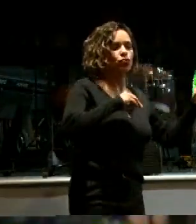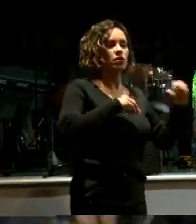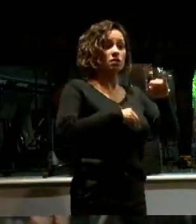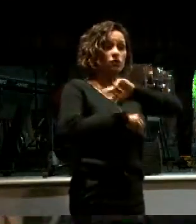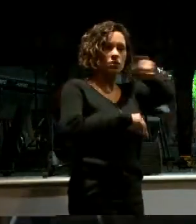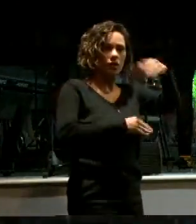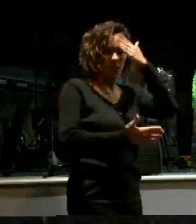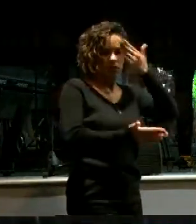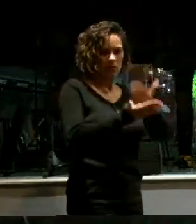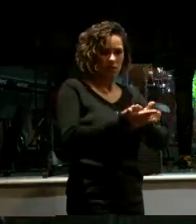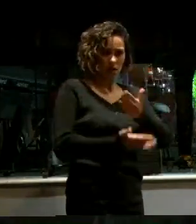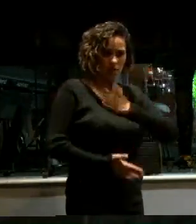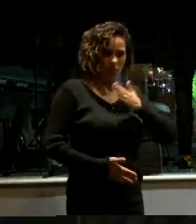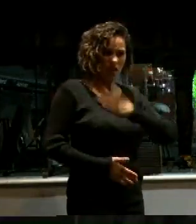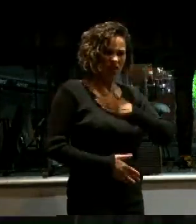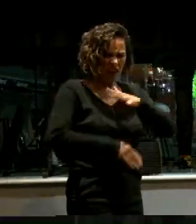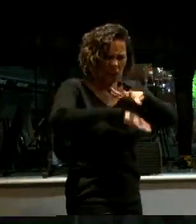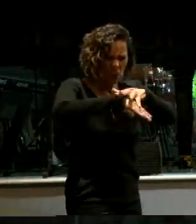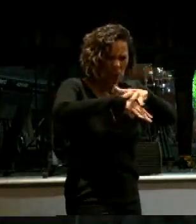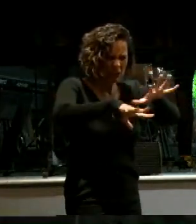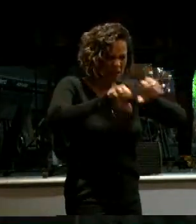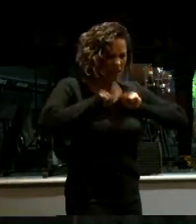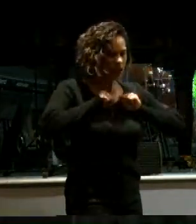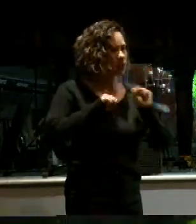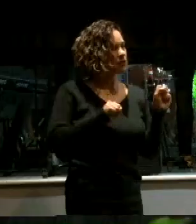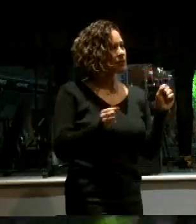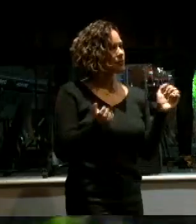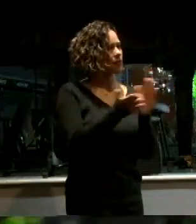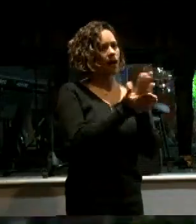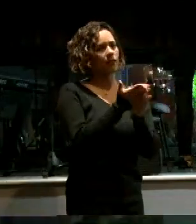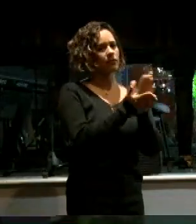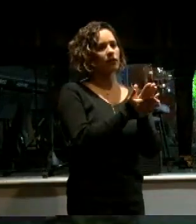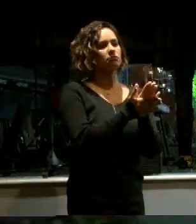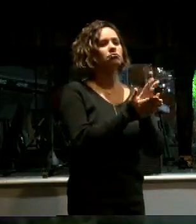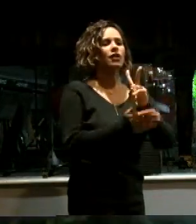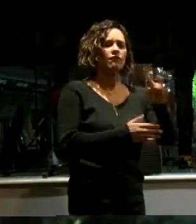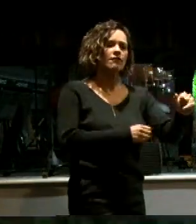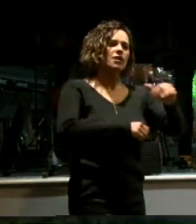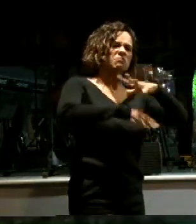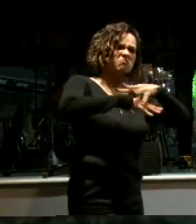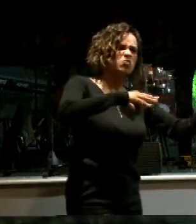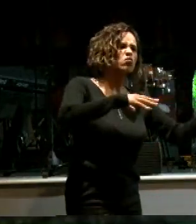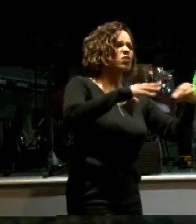meus estatutos, não vai ter doença que te pegue. E se pegar, não vai te vencer.